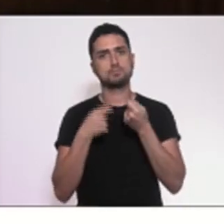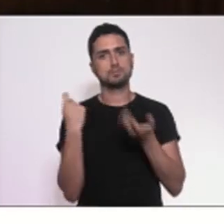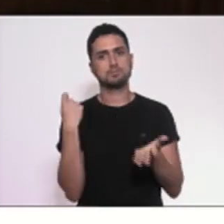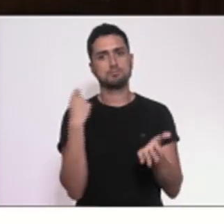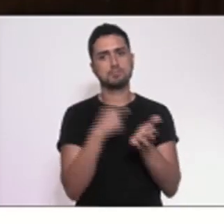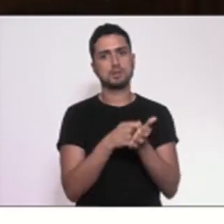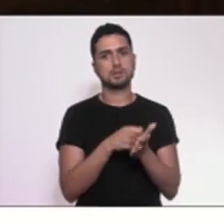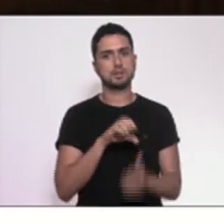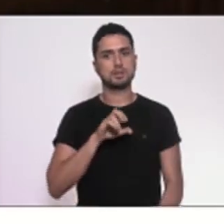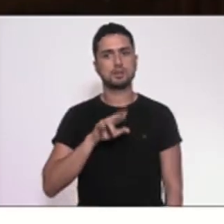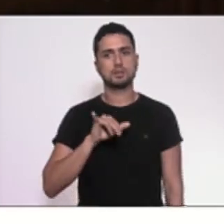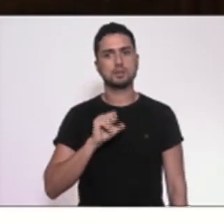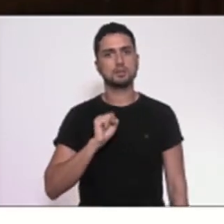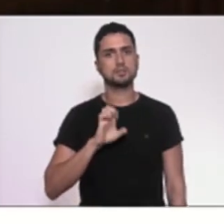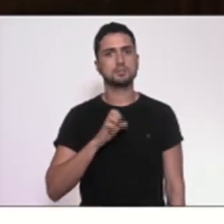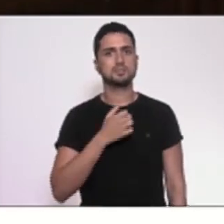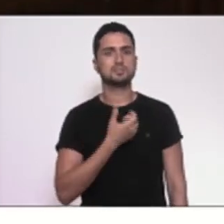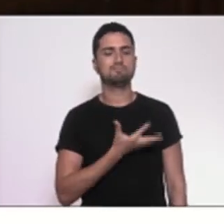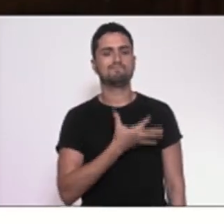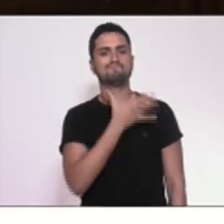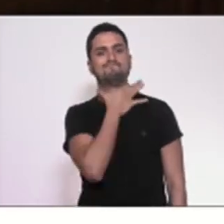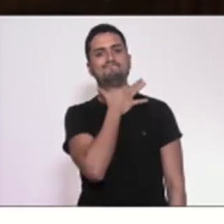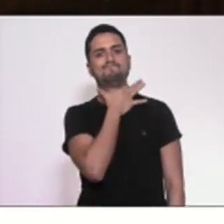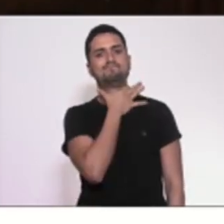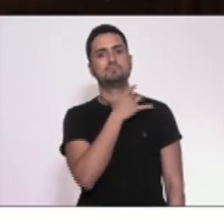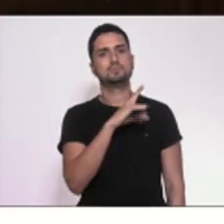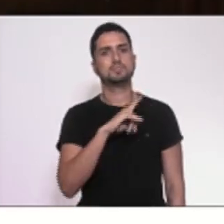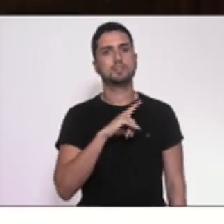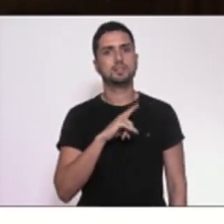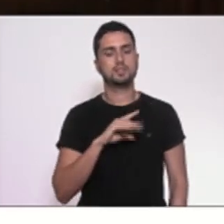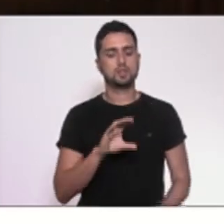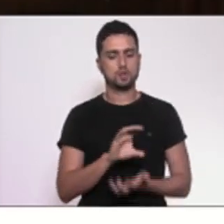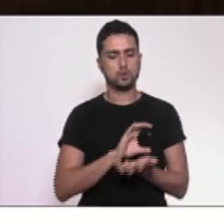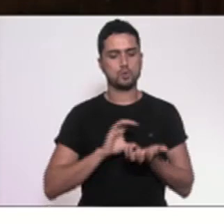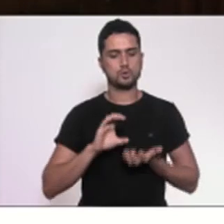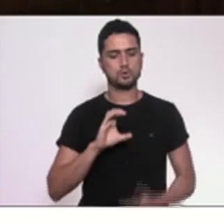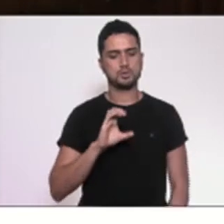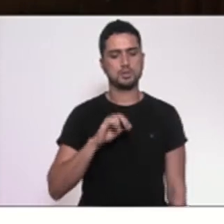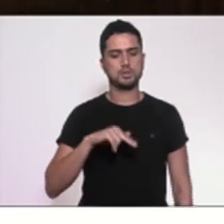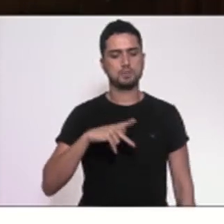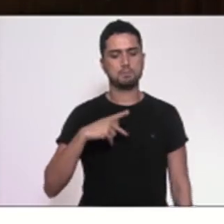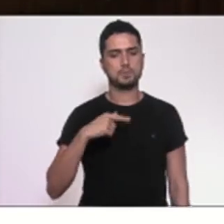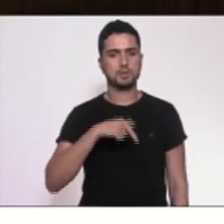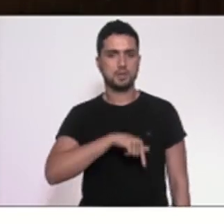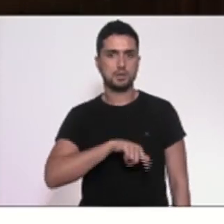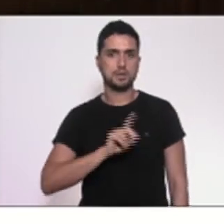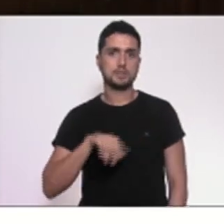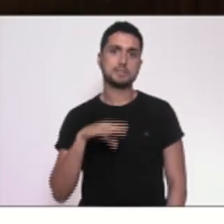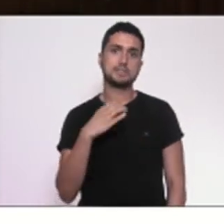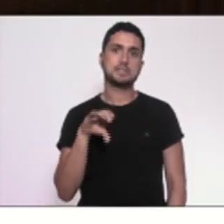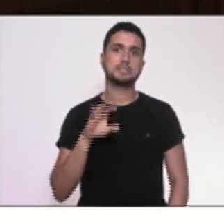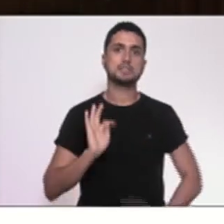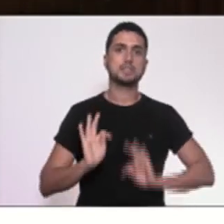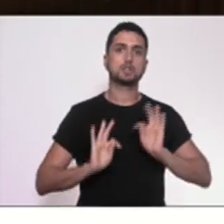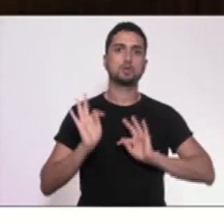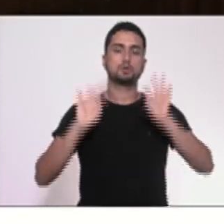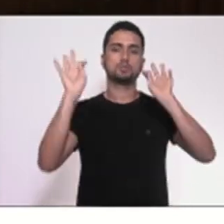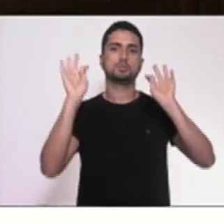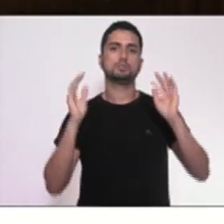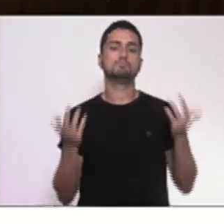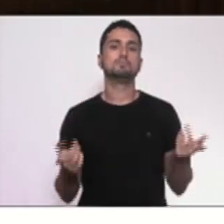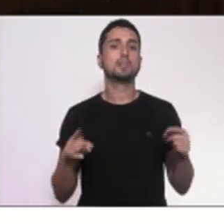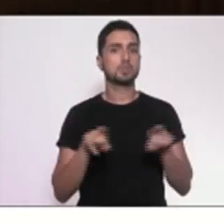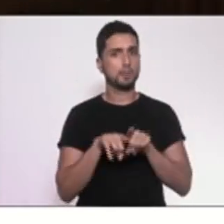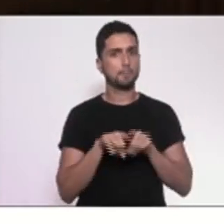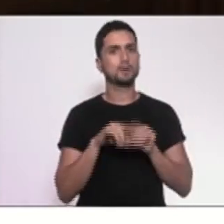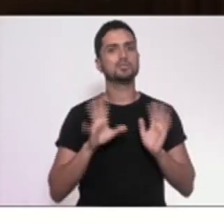o Conselho Nacional de Desenvolvimento Científico e Tecnológico, o CNPq, ligado ao Ministério da Ciência e Tecnologia, que também já